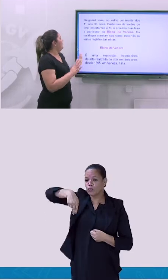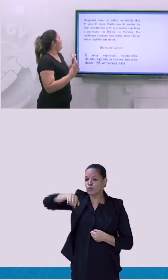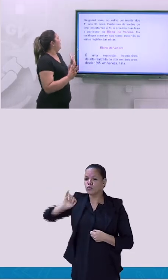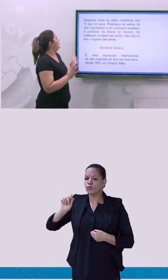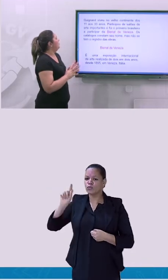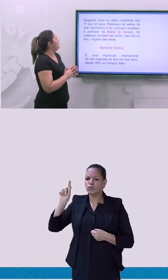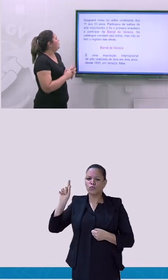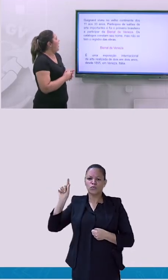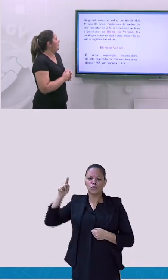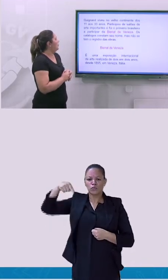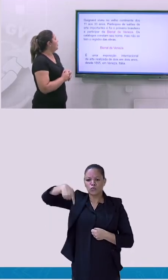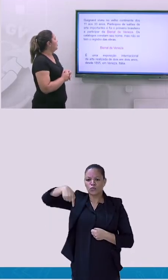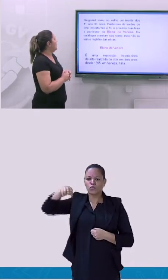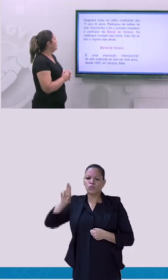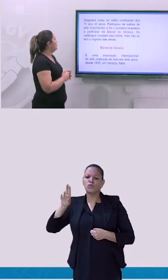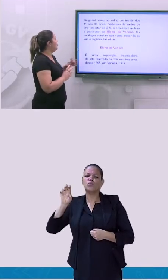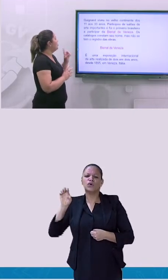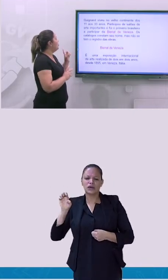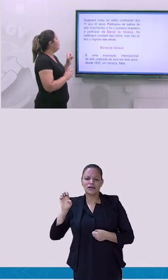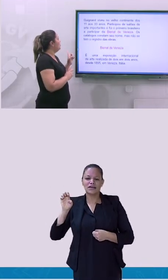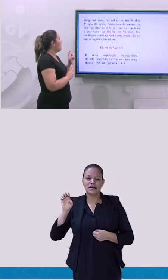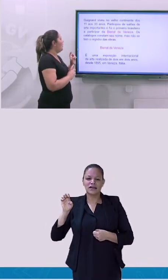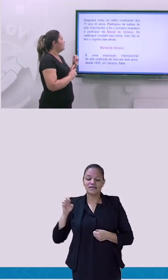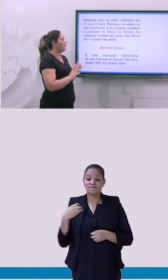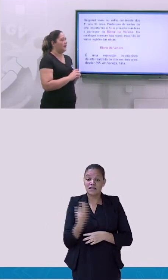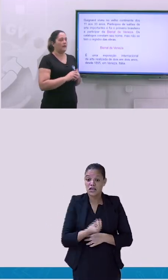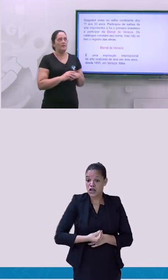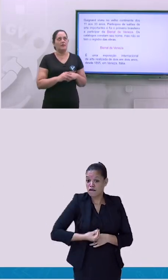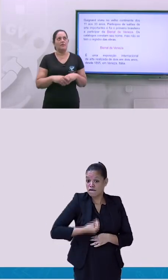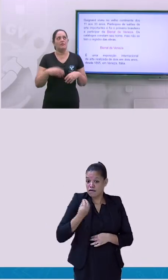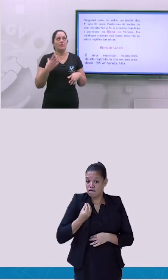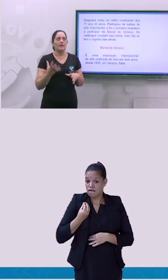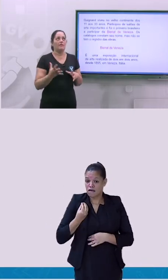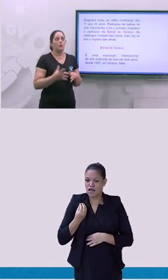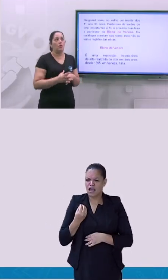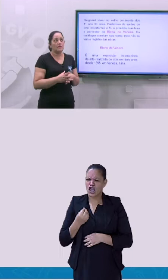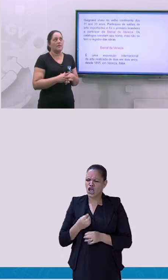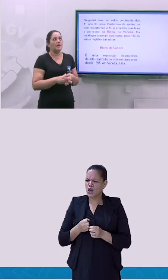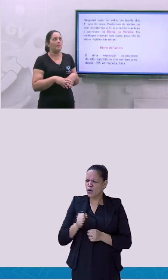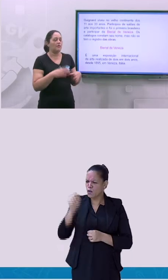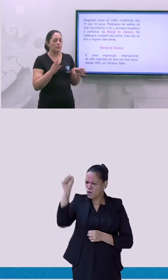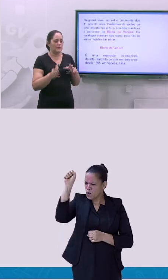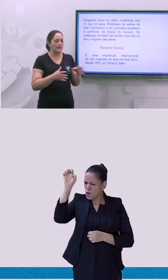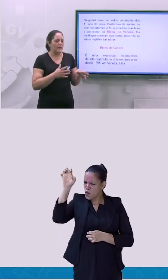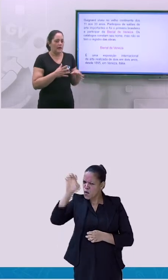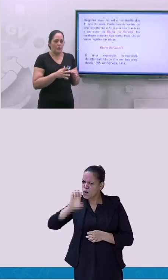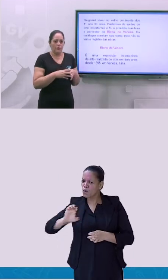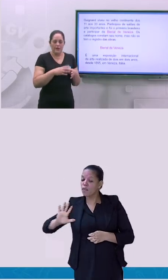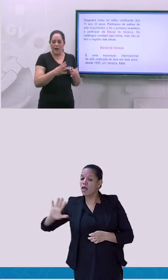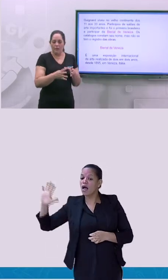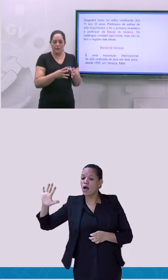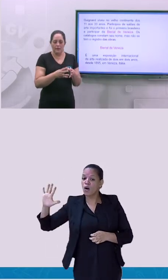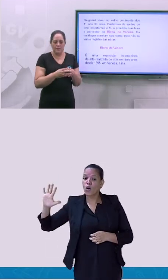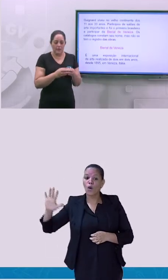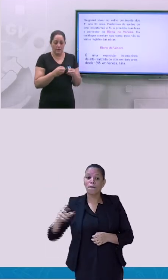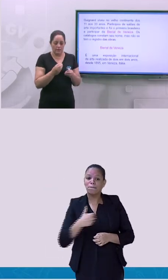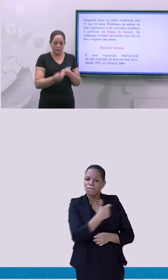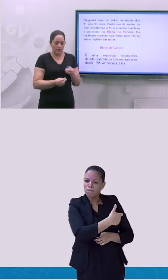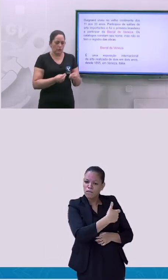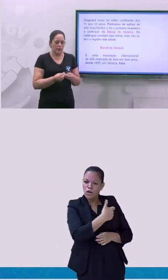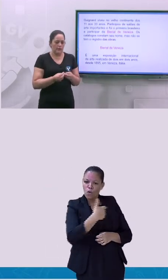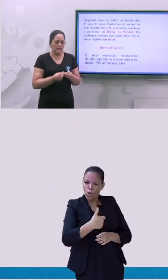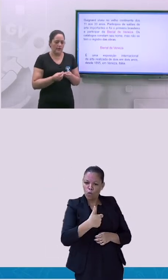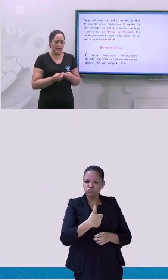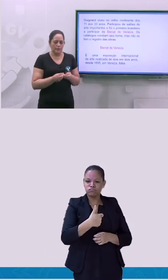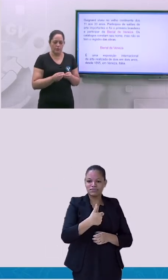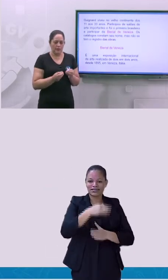Ele viveu no velho continente dos 11 aos 33 anos. Então, quer dizer, nossa, ele passou ali o final, né, ele